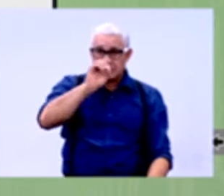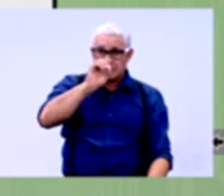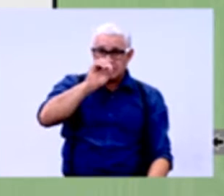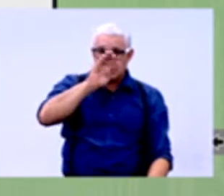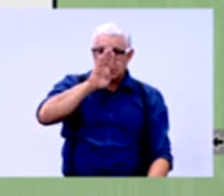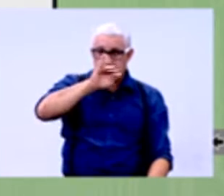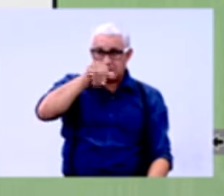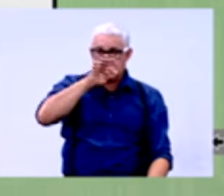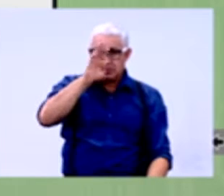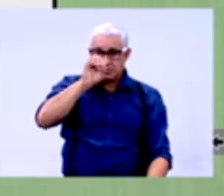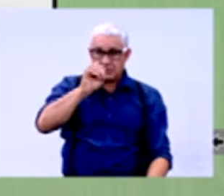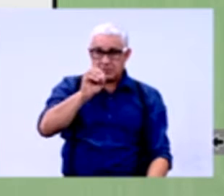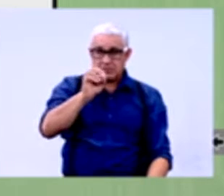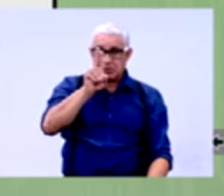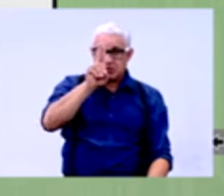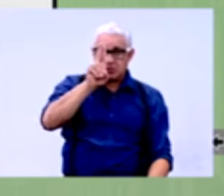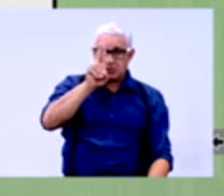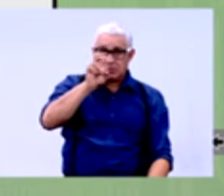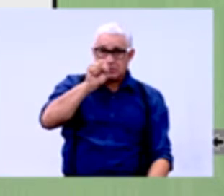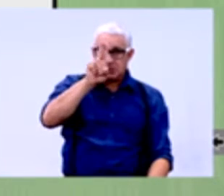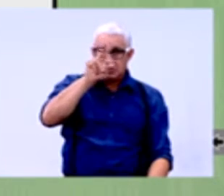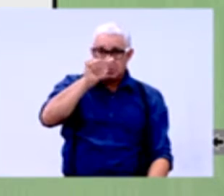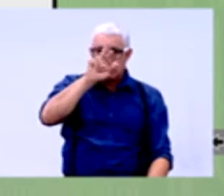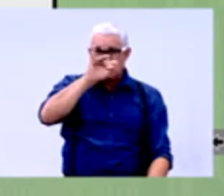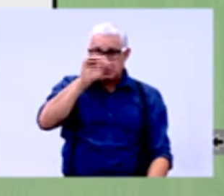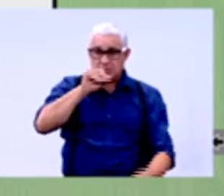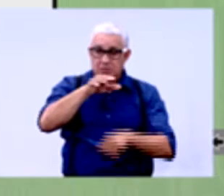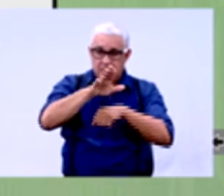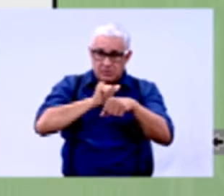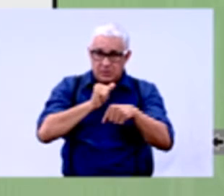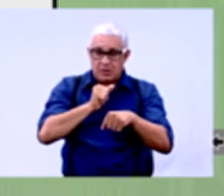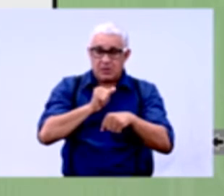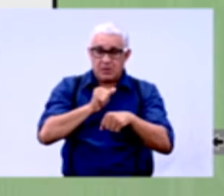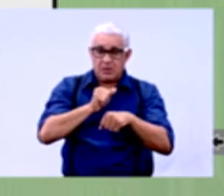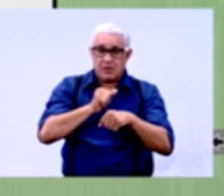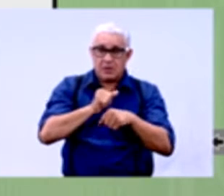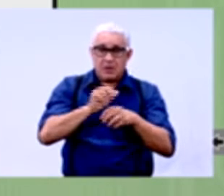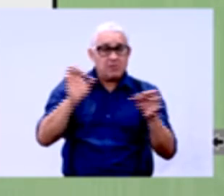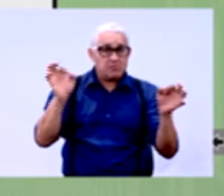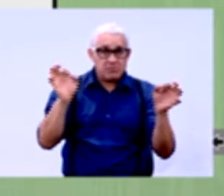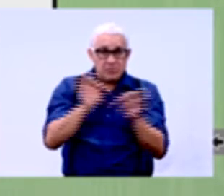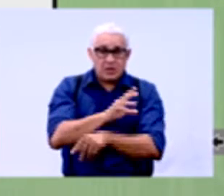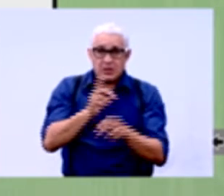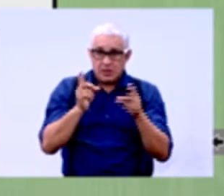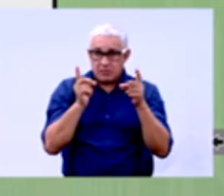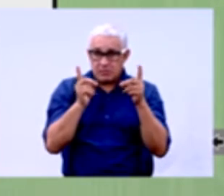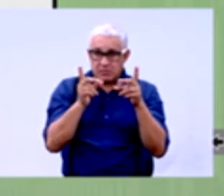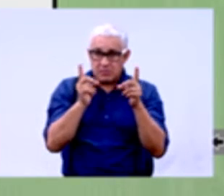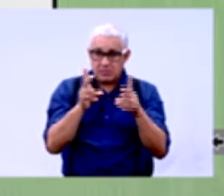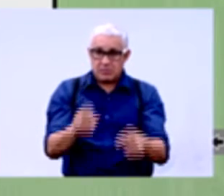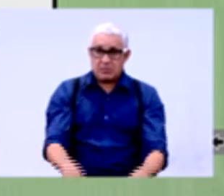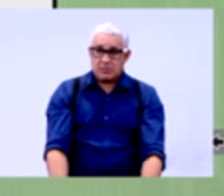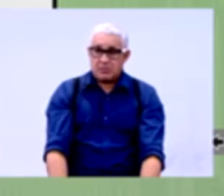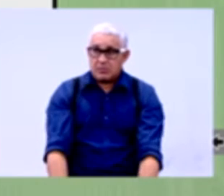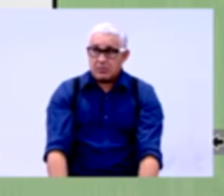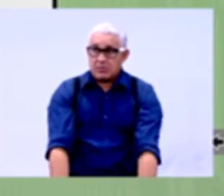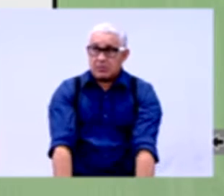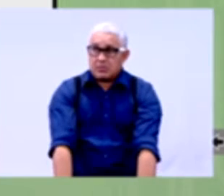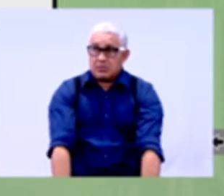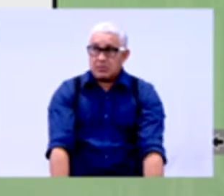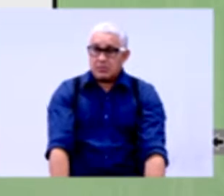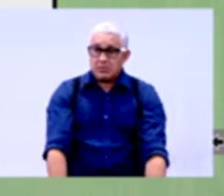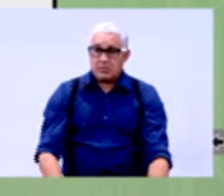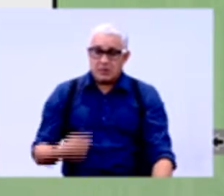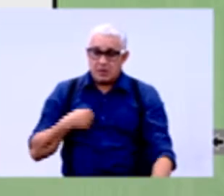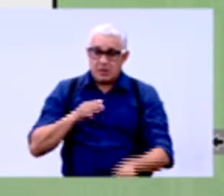usuário, e aí ele chama lá o fechar venda. O fechar venda, como eu desenhei